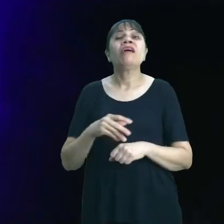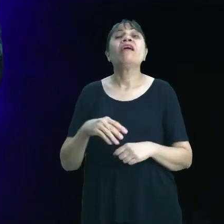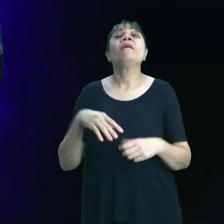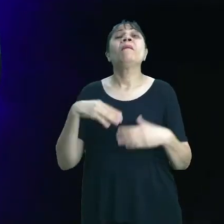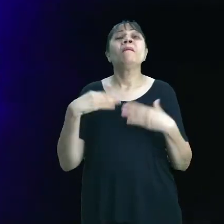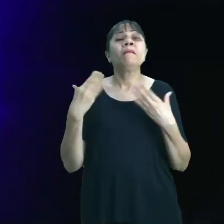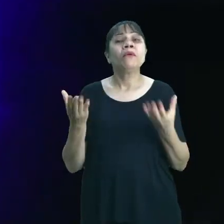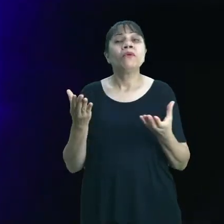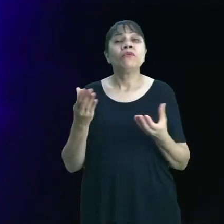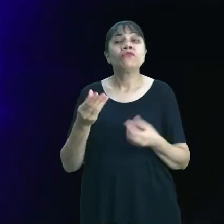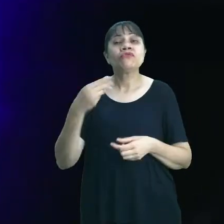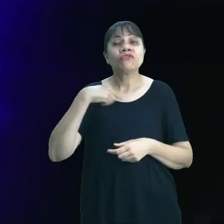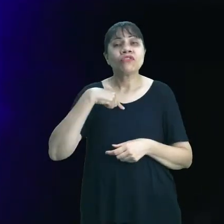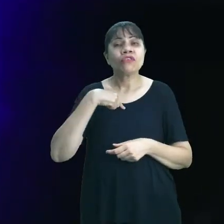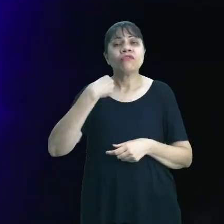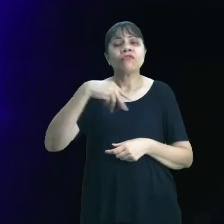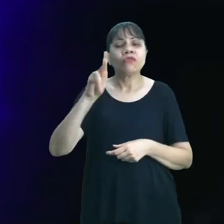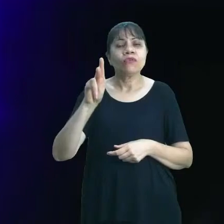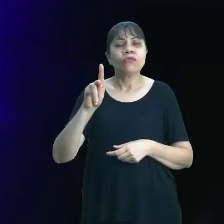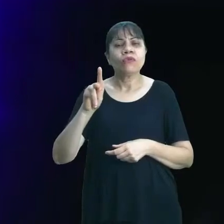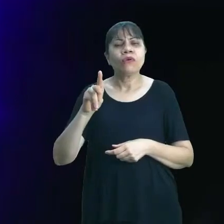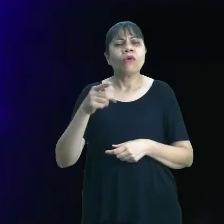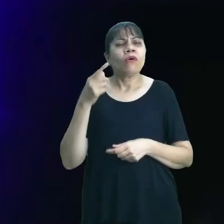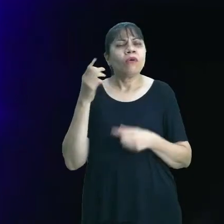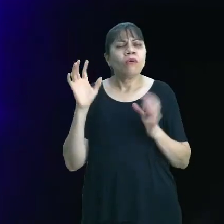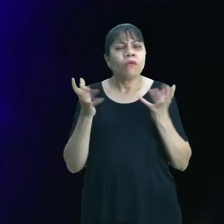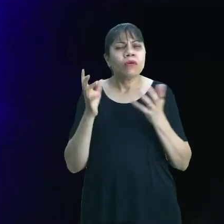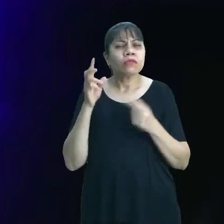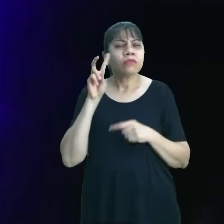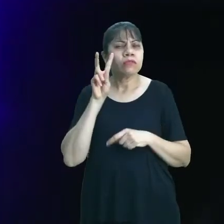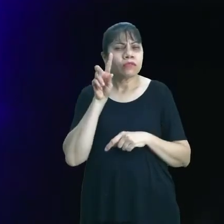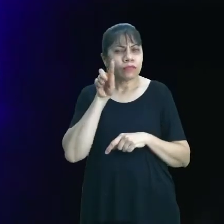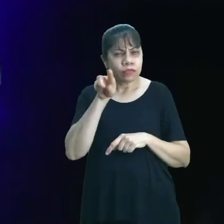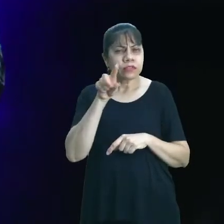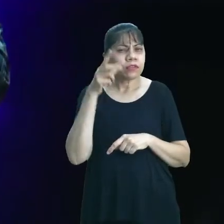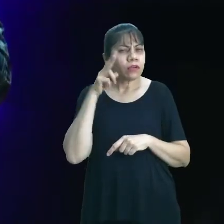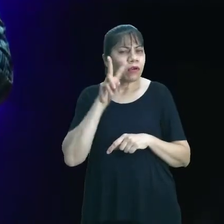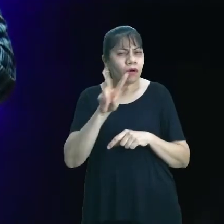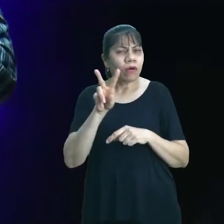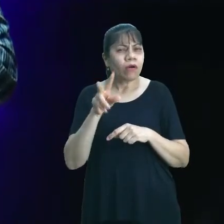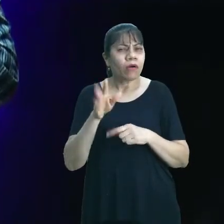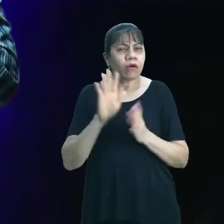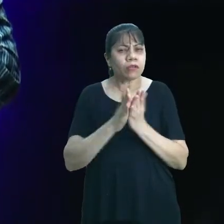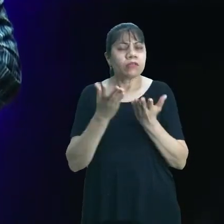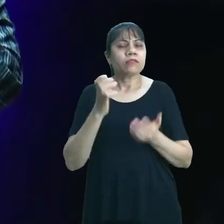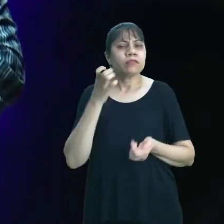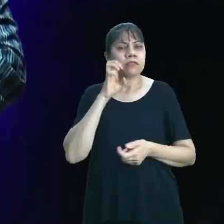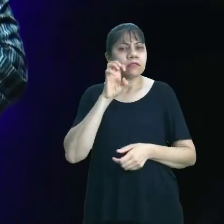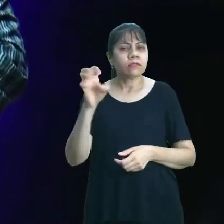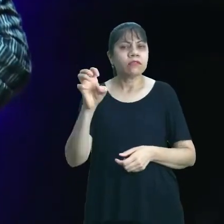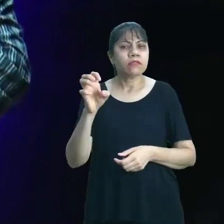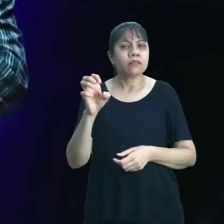você olha o livro de Eclesiastes, Salomão, com toda a sabedoria que Deus deu a ele